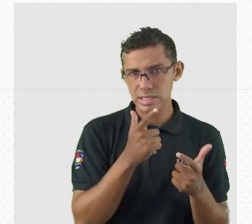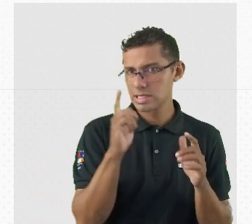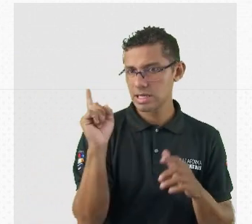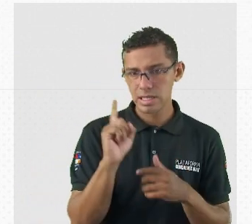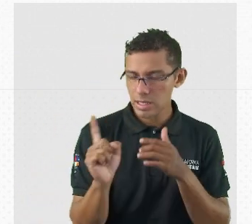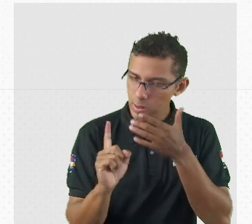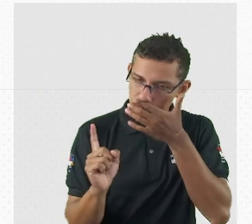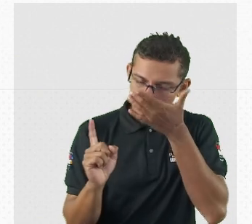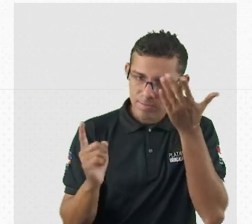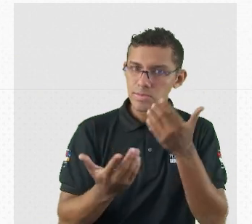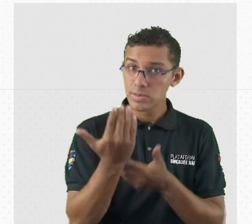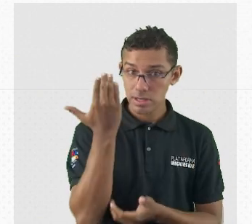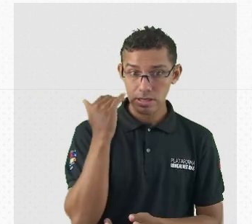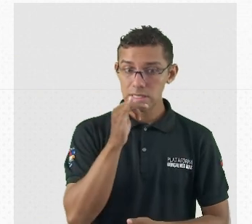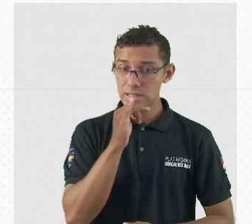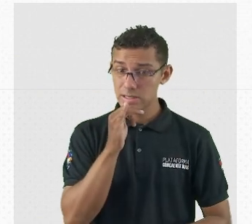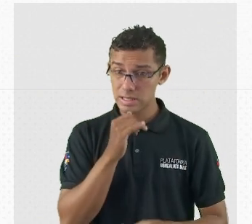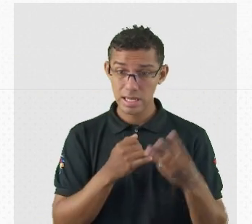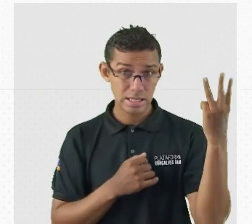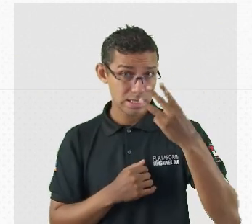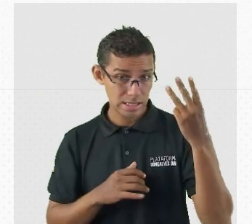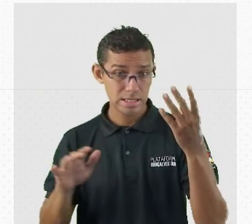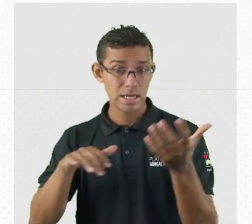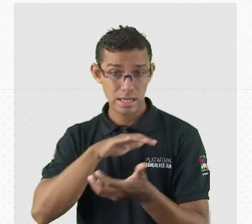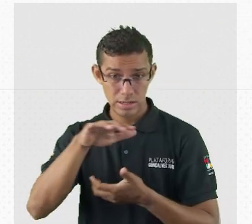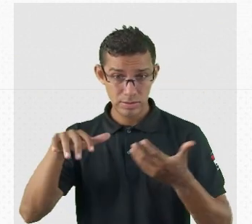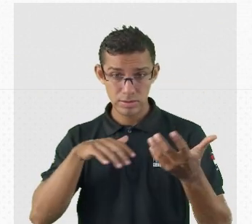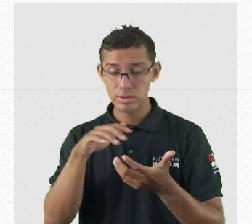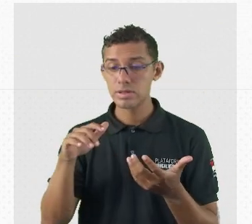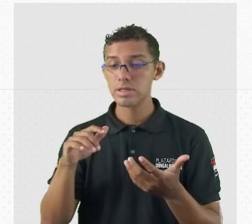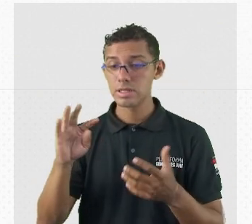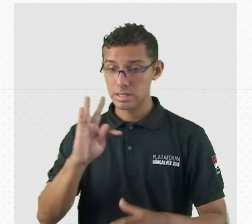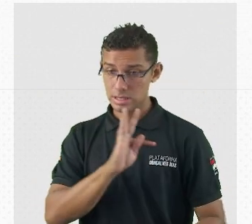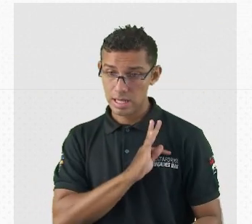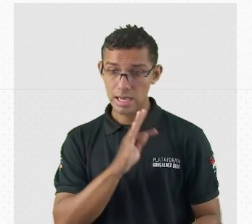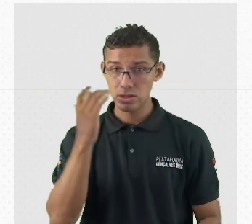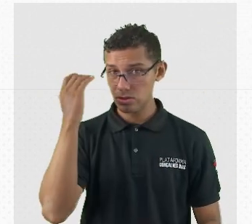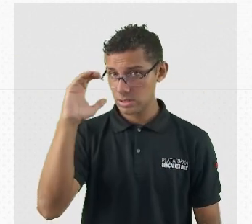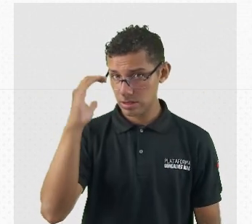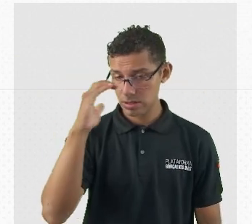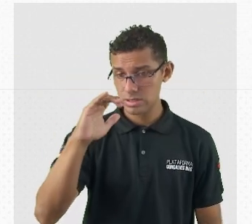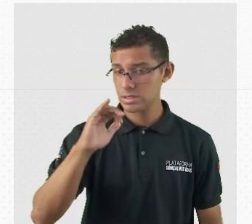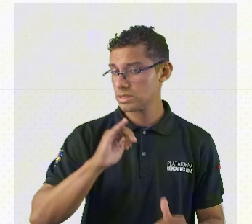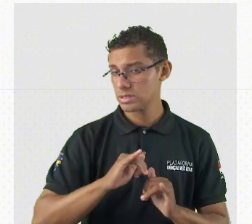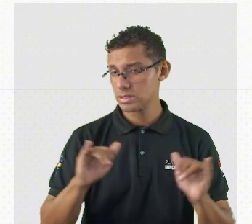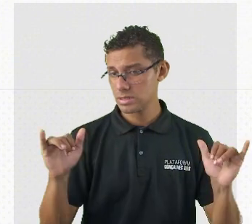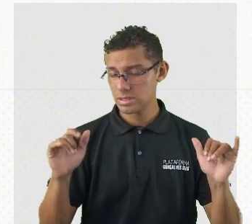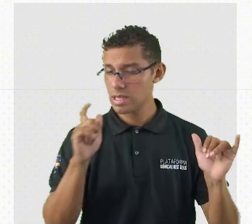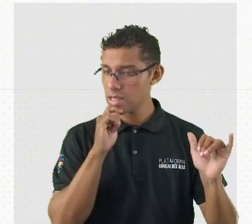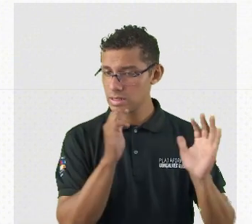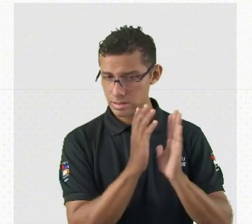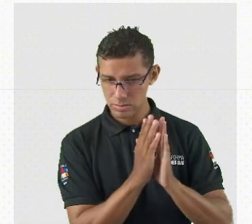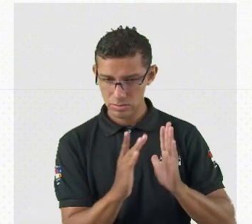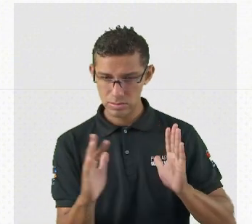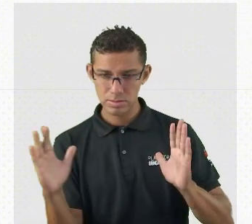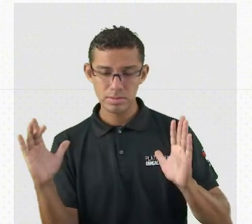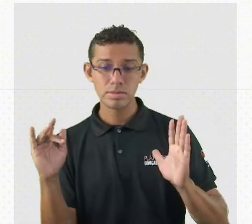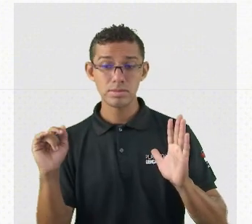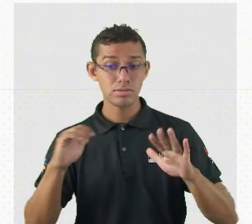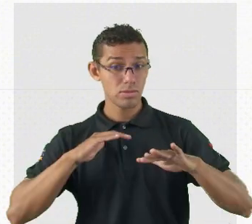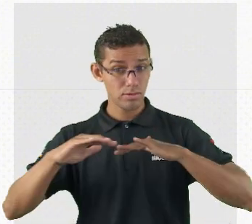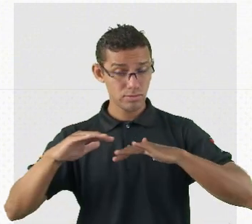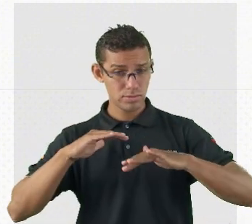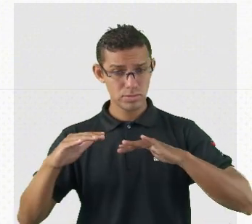um fenômeno antigo. Mas na terceira revolução, nessa revolução técnico-científico-formacional, esse processo de movimentação